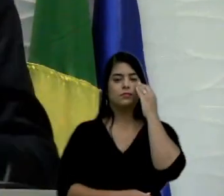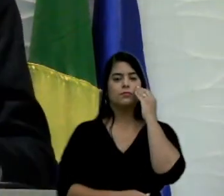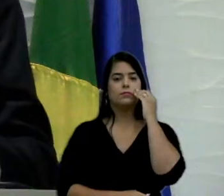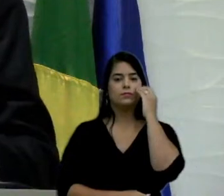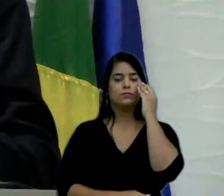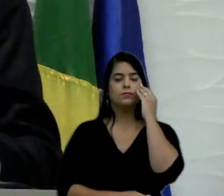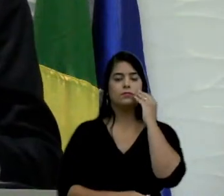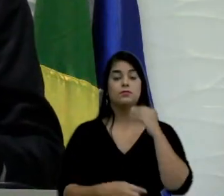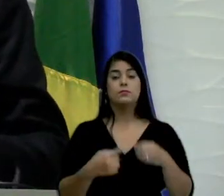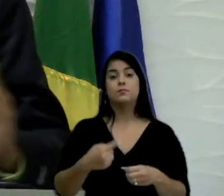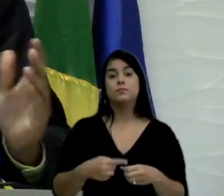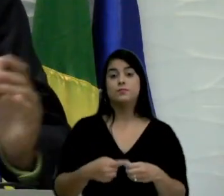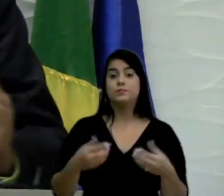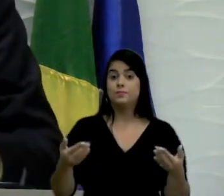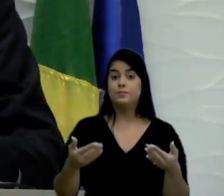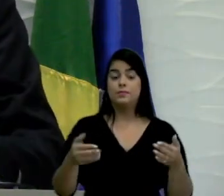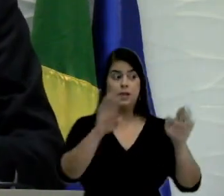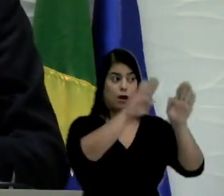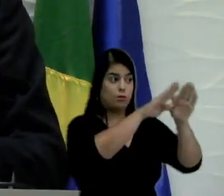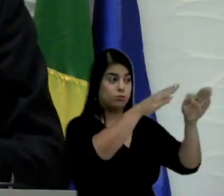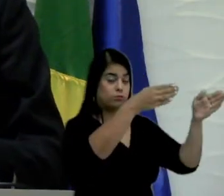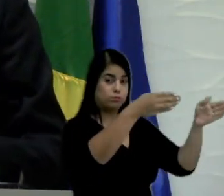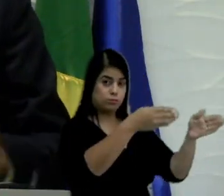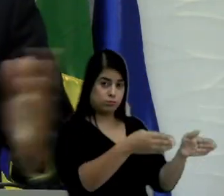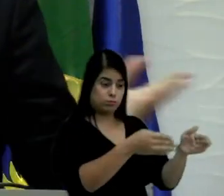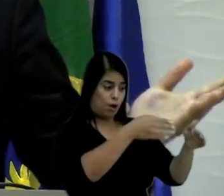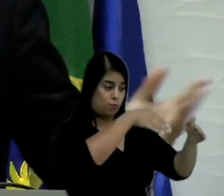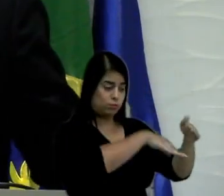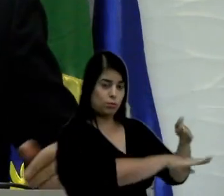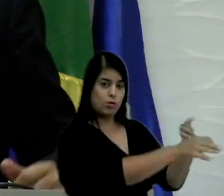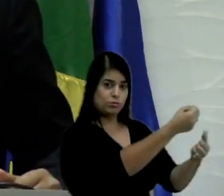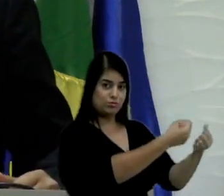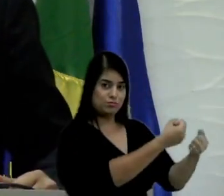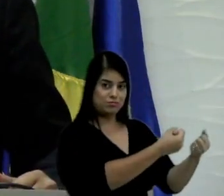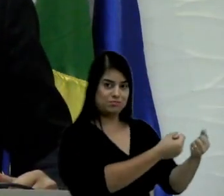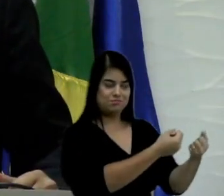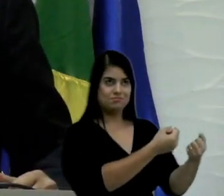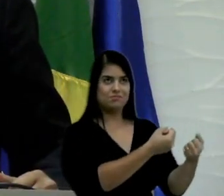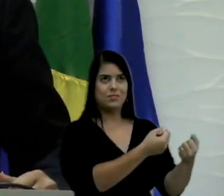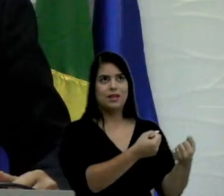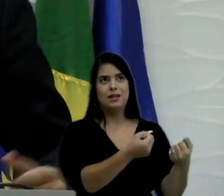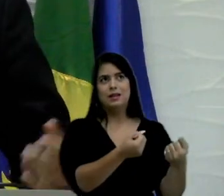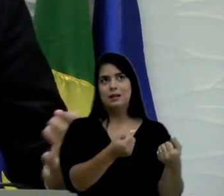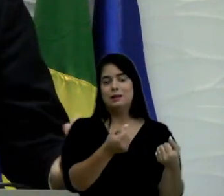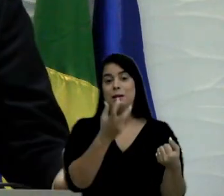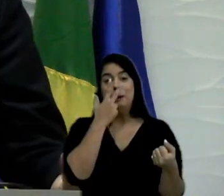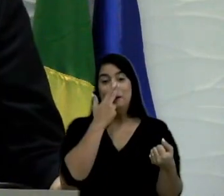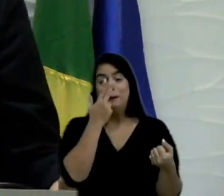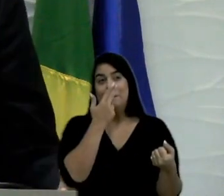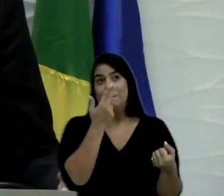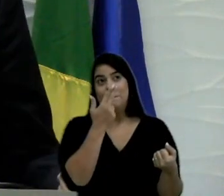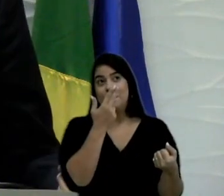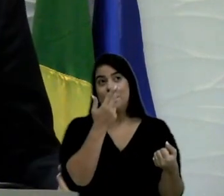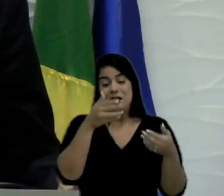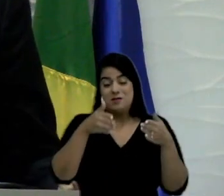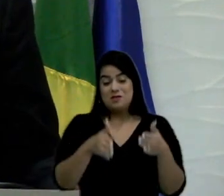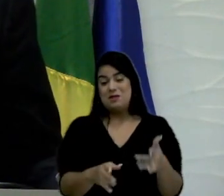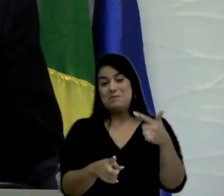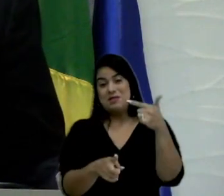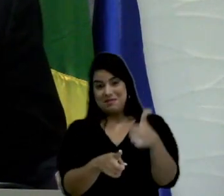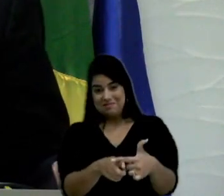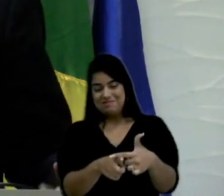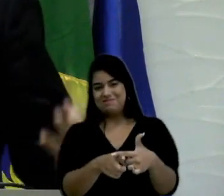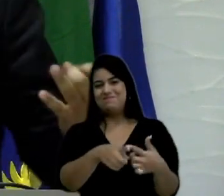município hoje a garagem Municipal parece um cemitério de carro é carro que carregava carro não tá